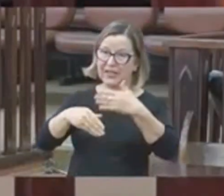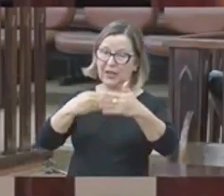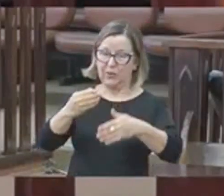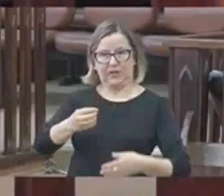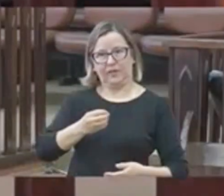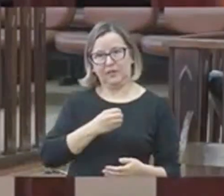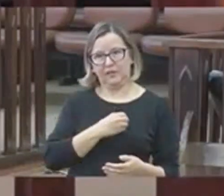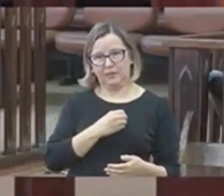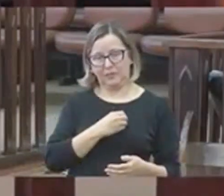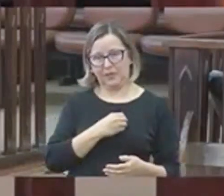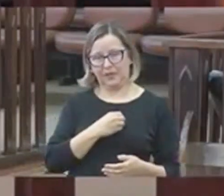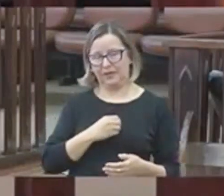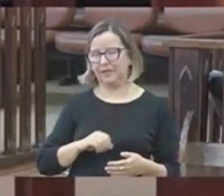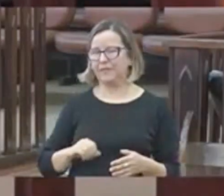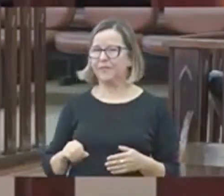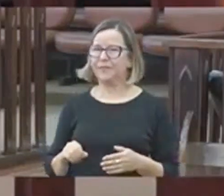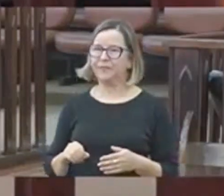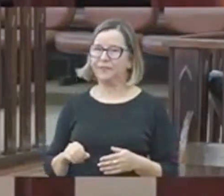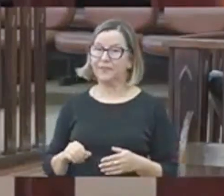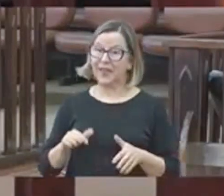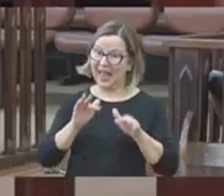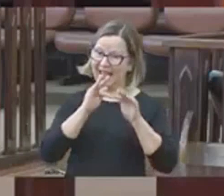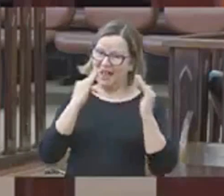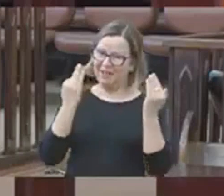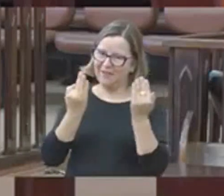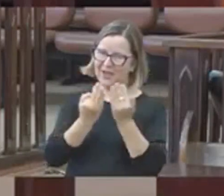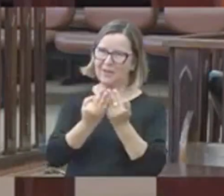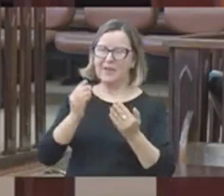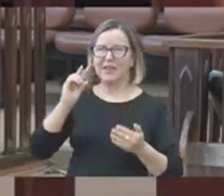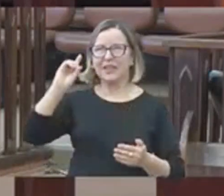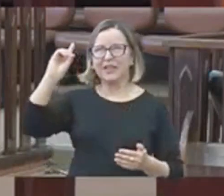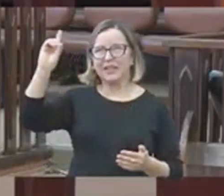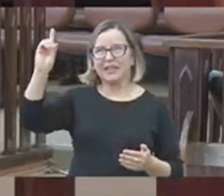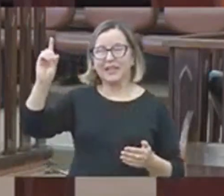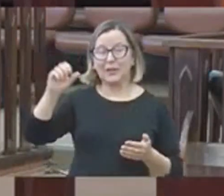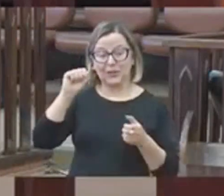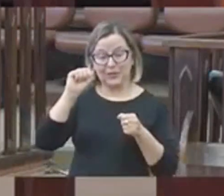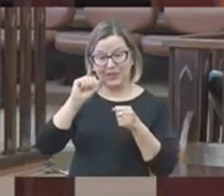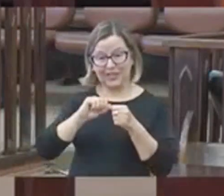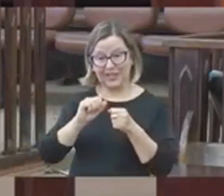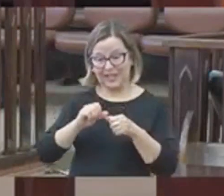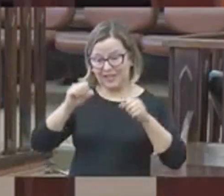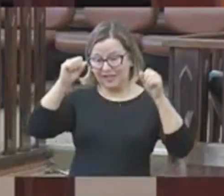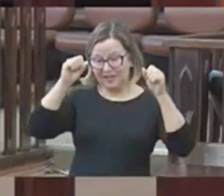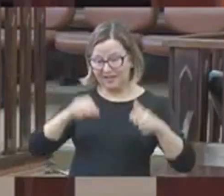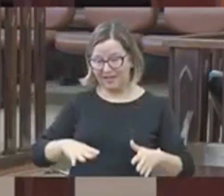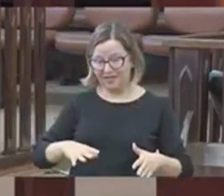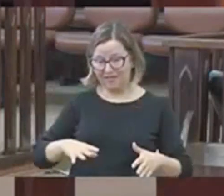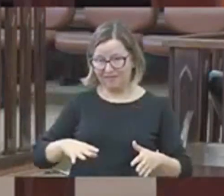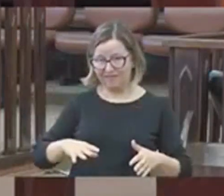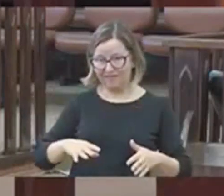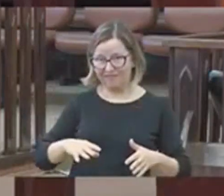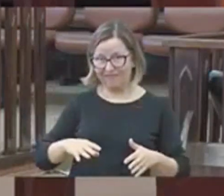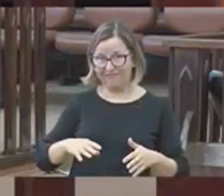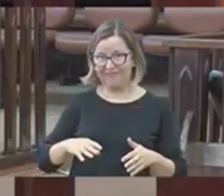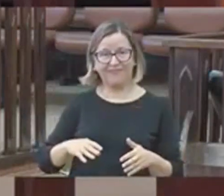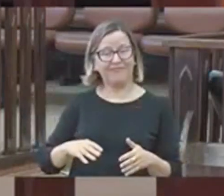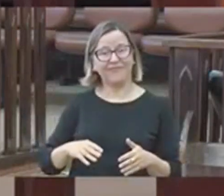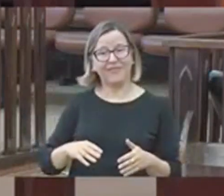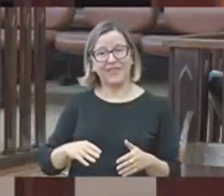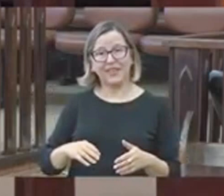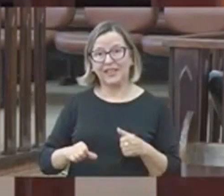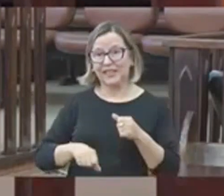humano. A família que Deus criou entrou em colapso, e o que antes era um casal vivendo em